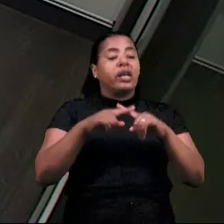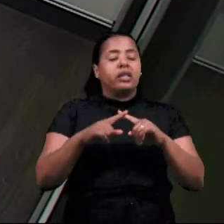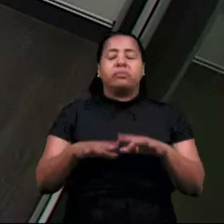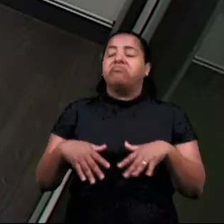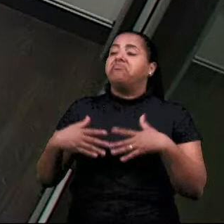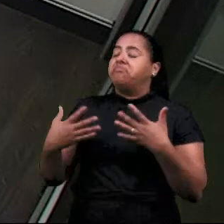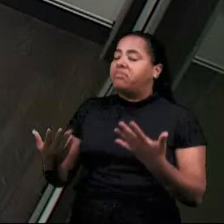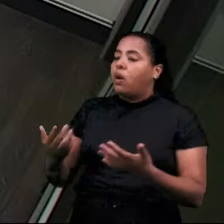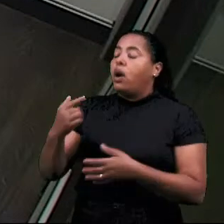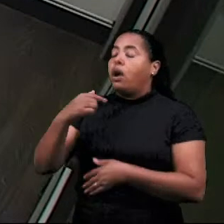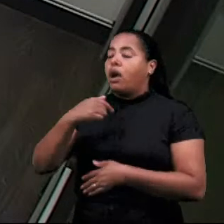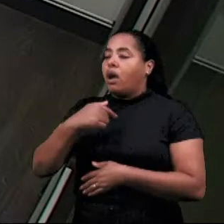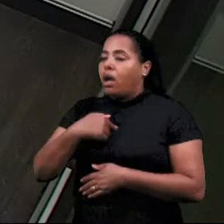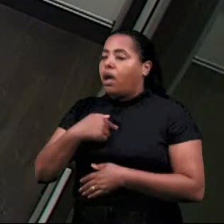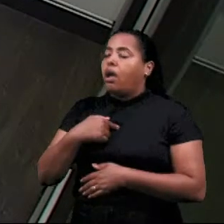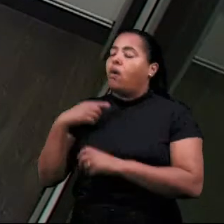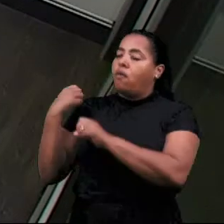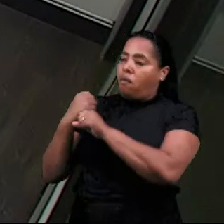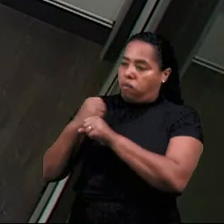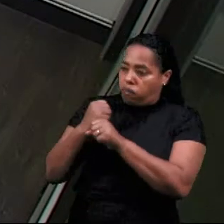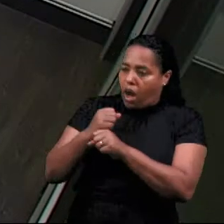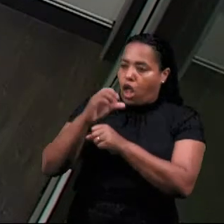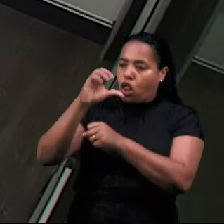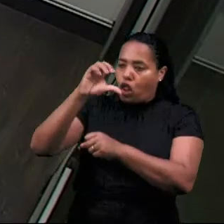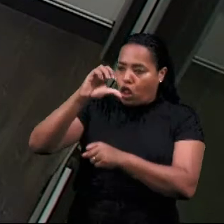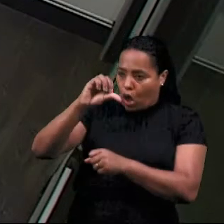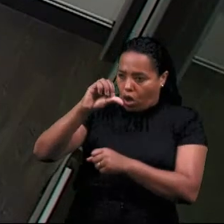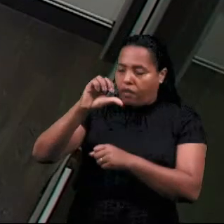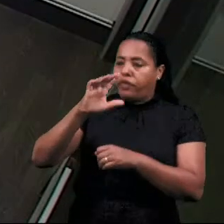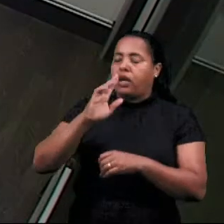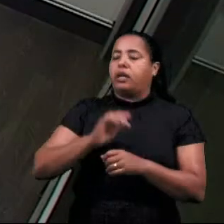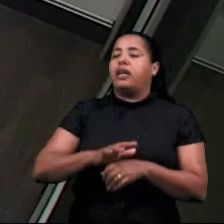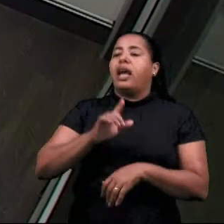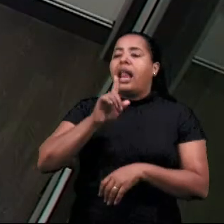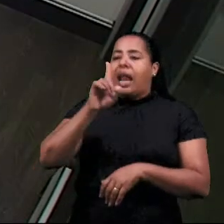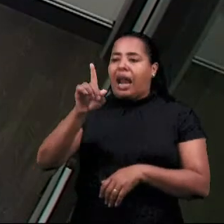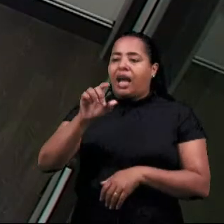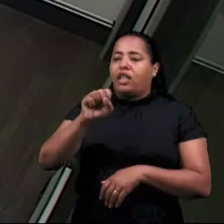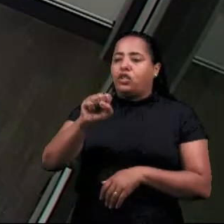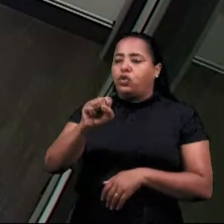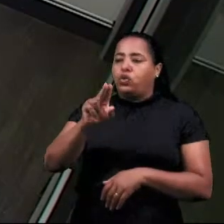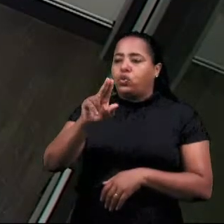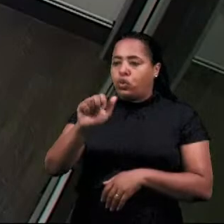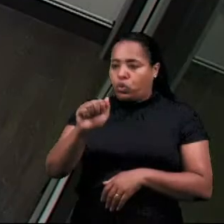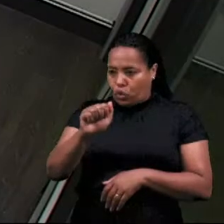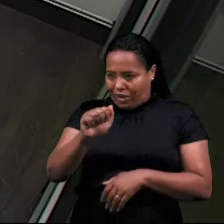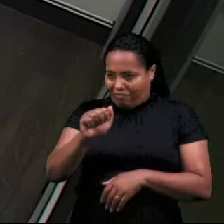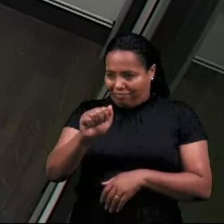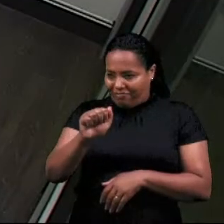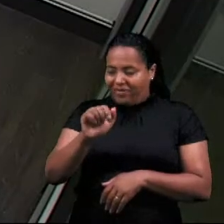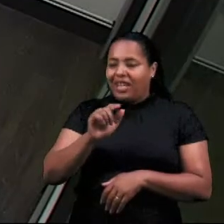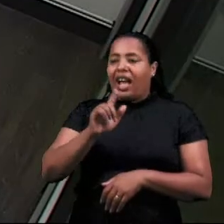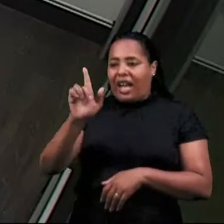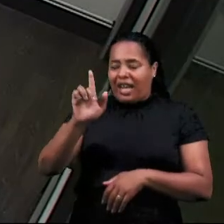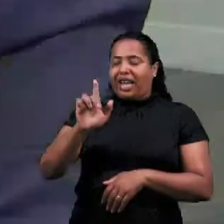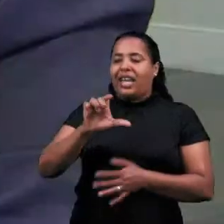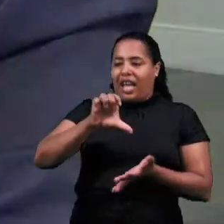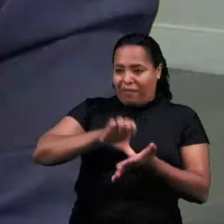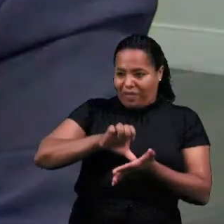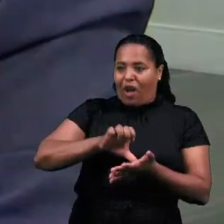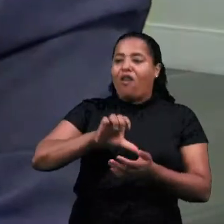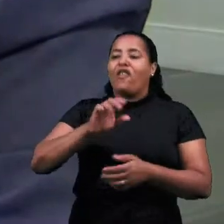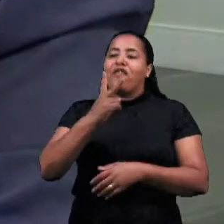há 9 anos na igreja da Enseada do Suá. É um bairro aqui na capital,